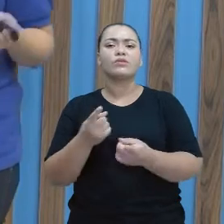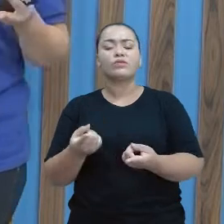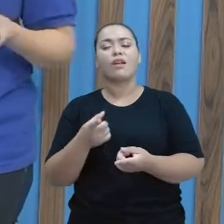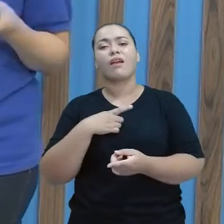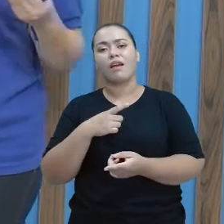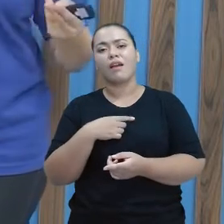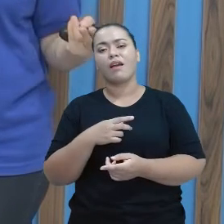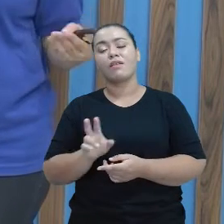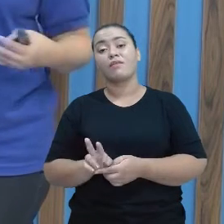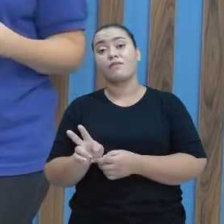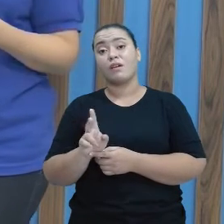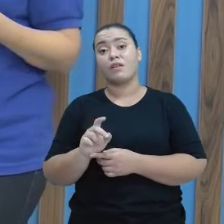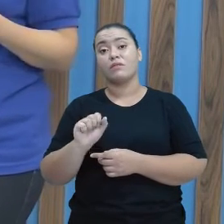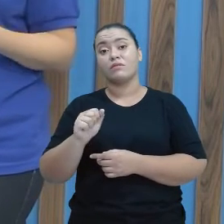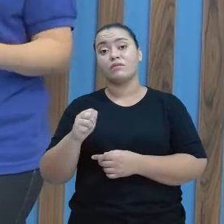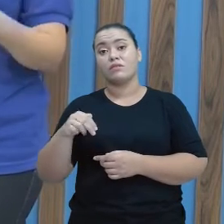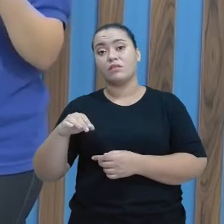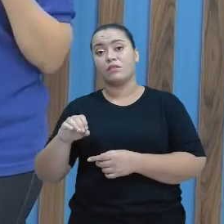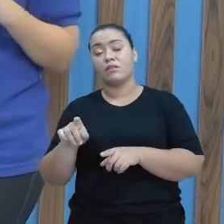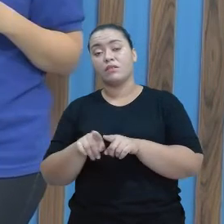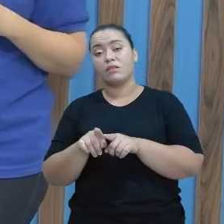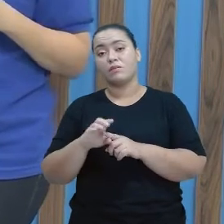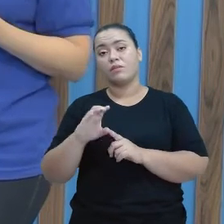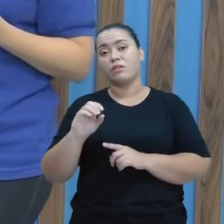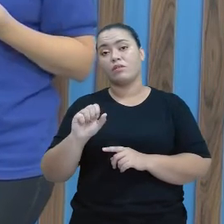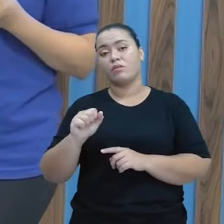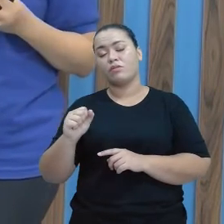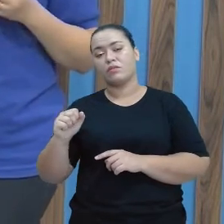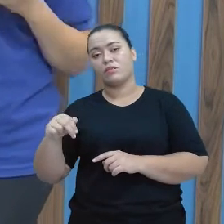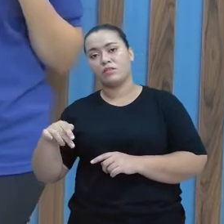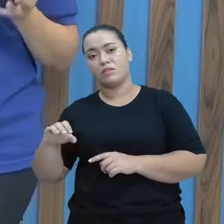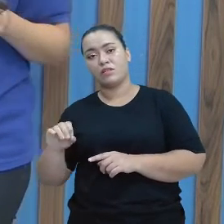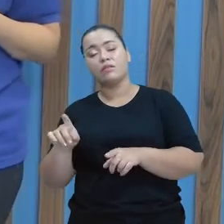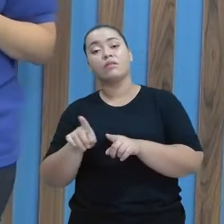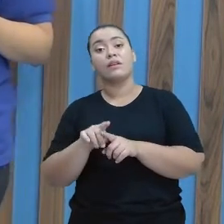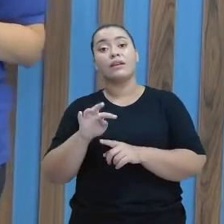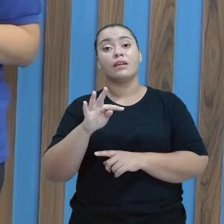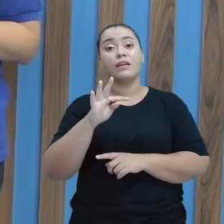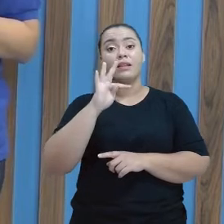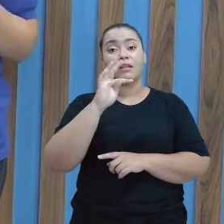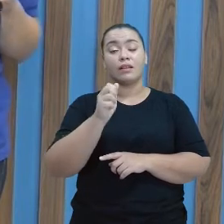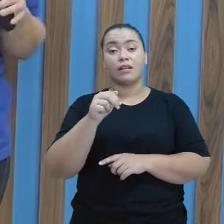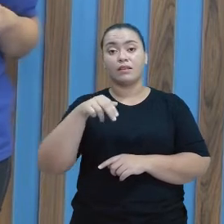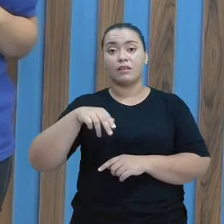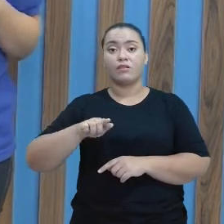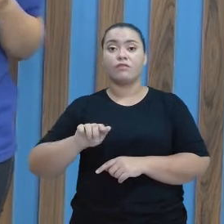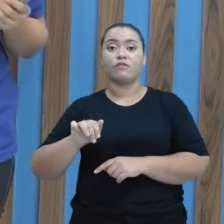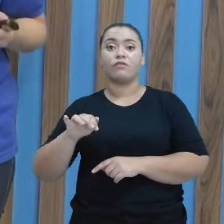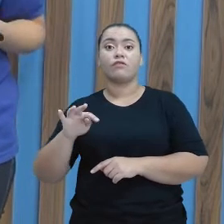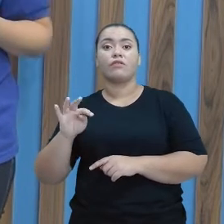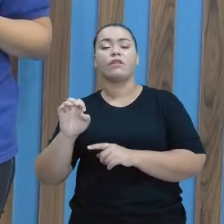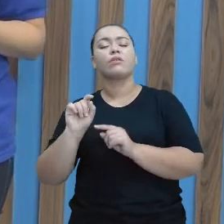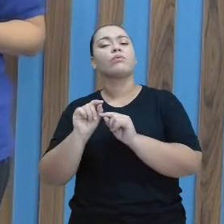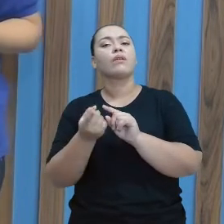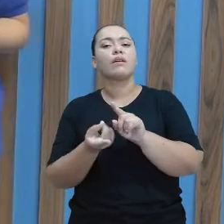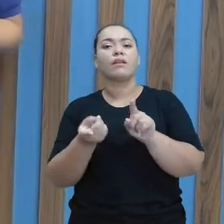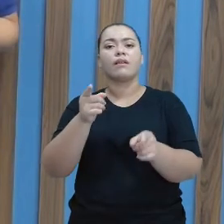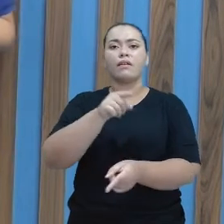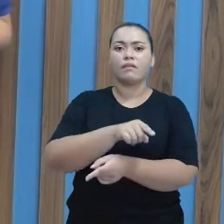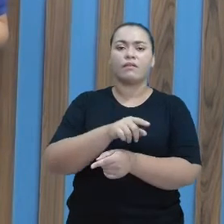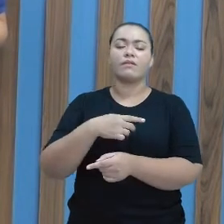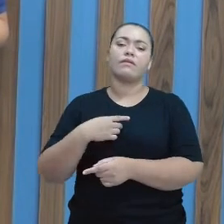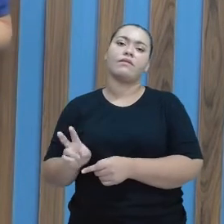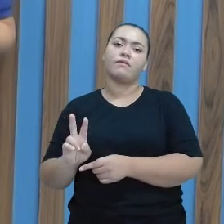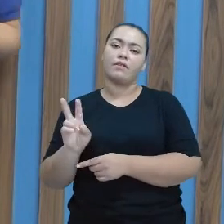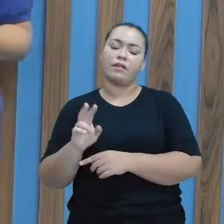cosseno. E em relação à tangente, a gente vai ter o inverso dos valores. Então, vê que interessante para umas possibilidades aí na frente, né? O professor